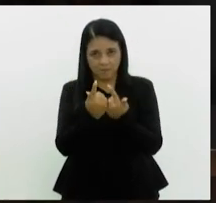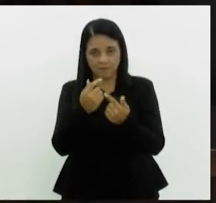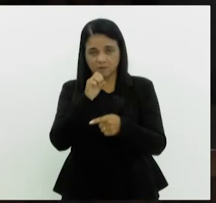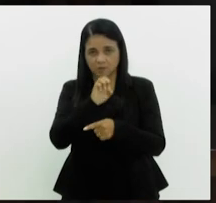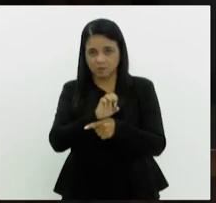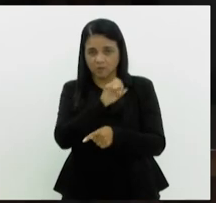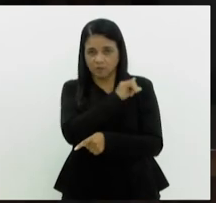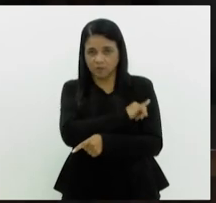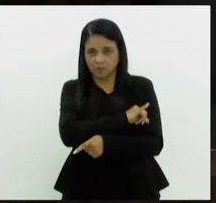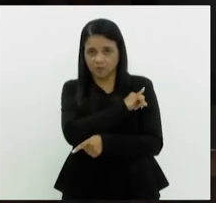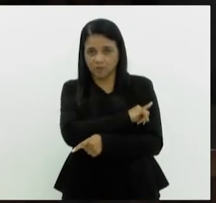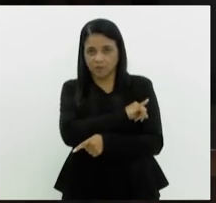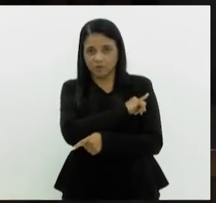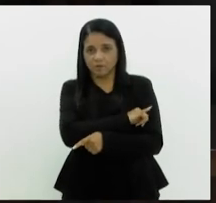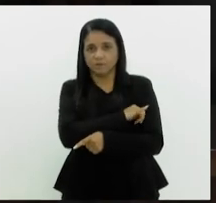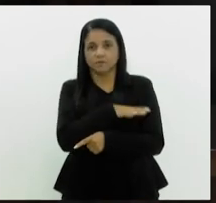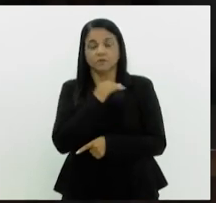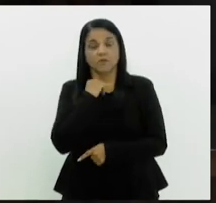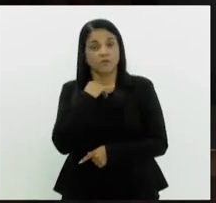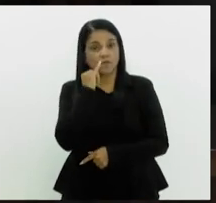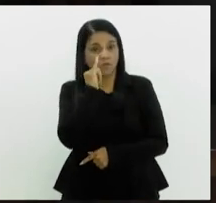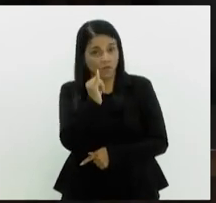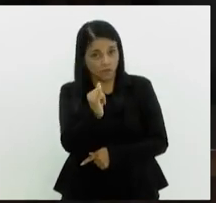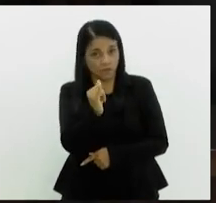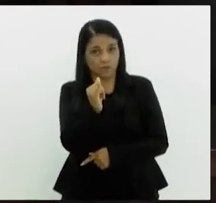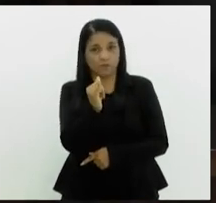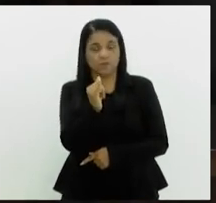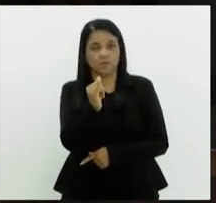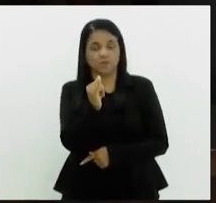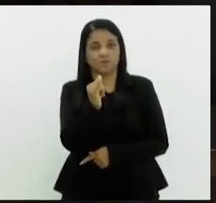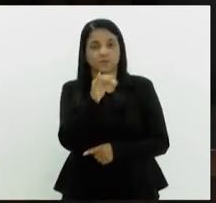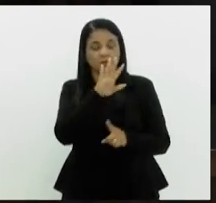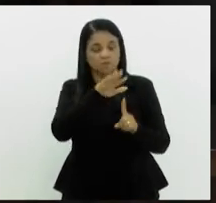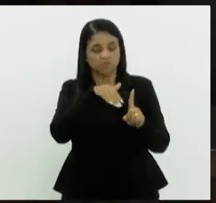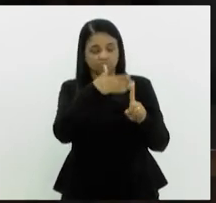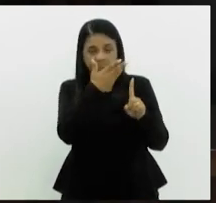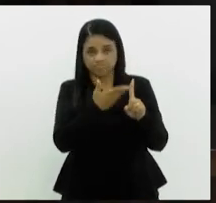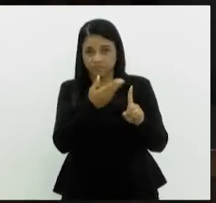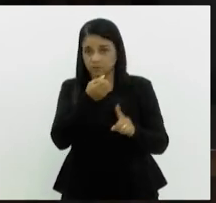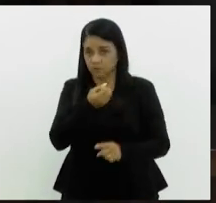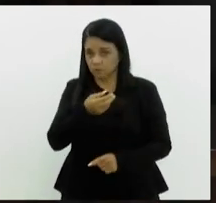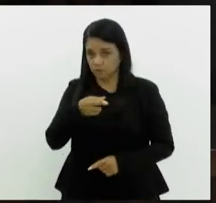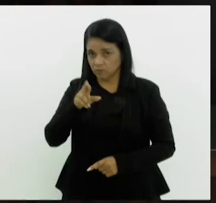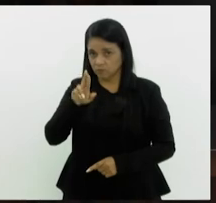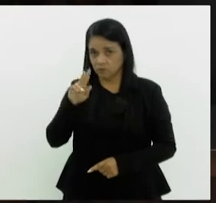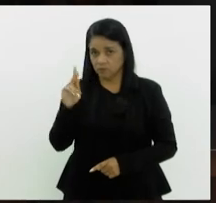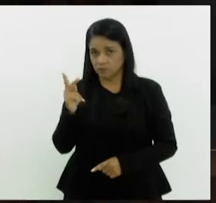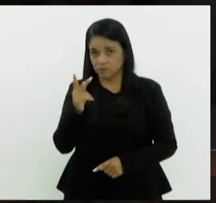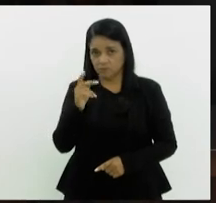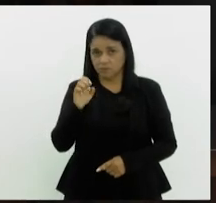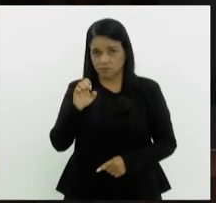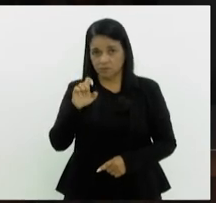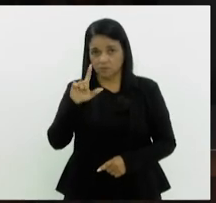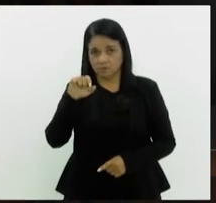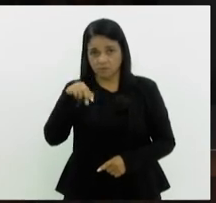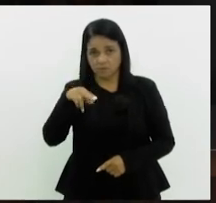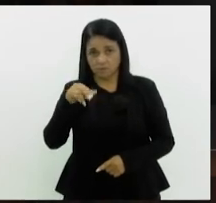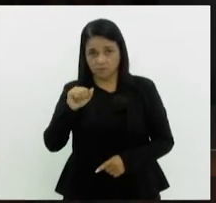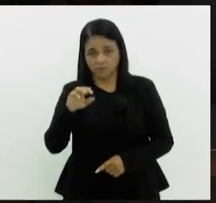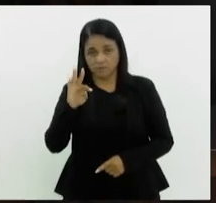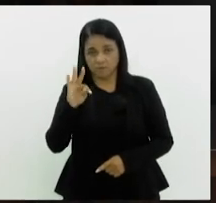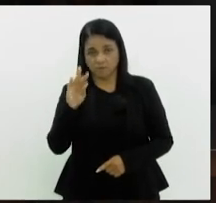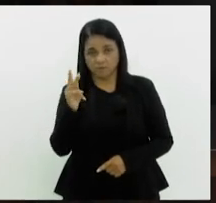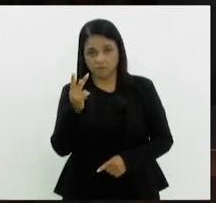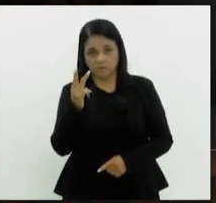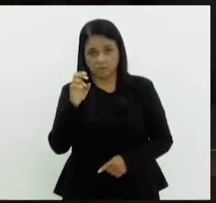Rio de Janeiro, e dizer para vocês que a doutora Helena Teodoro, ela é essa mulher negra